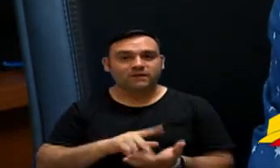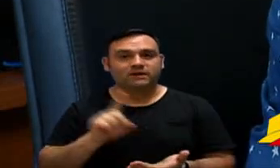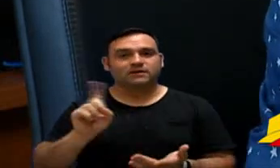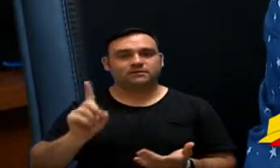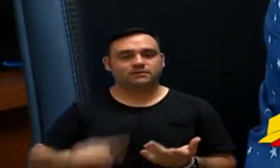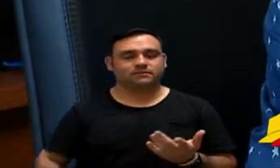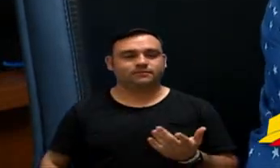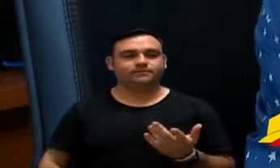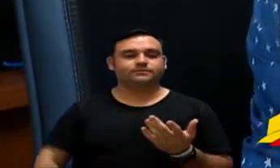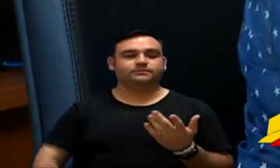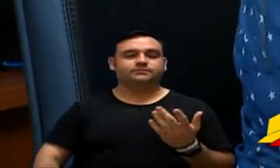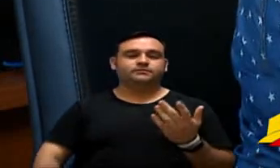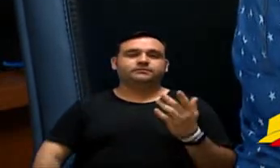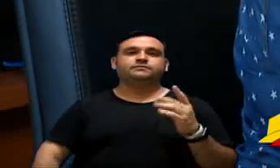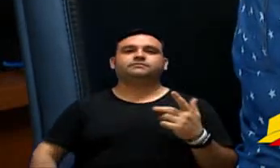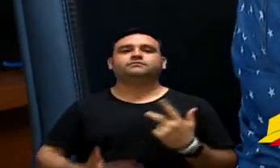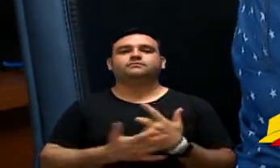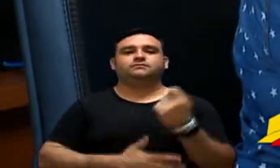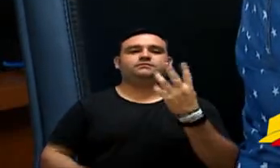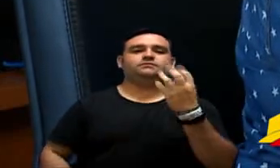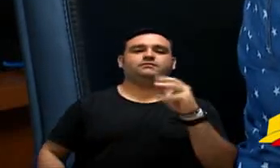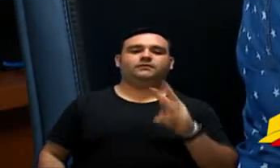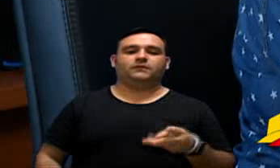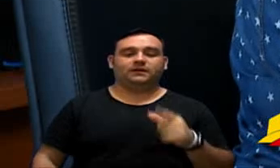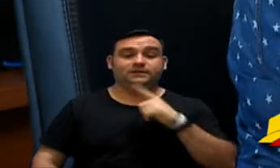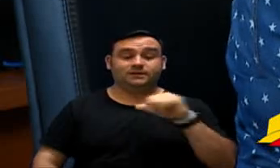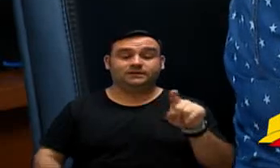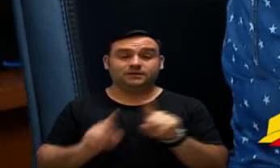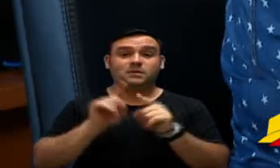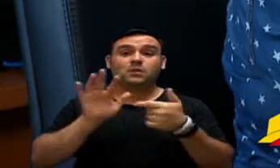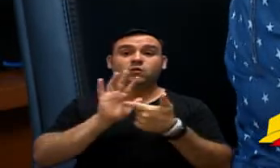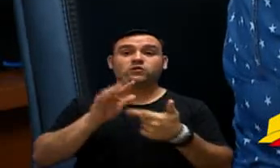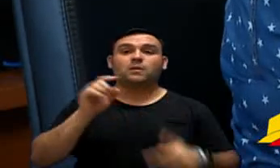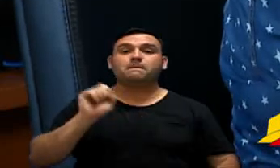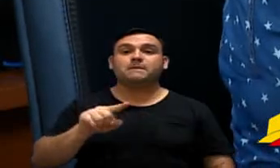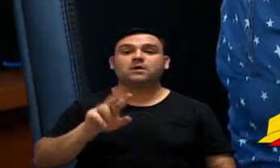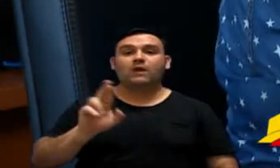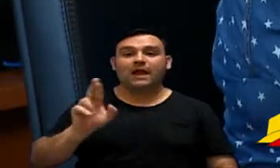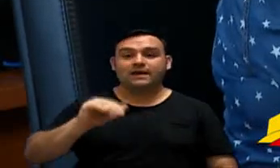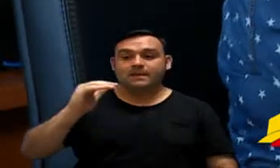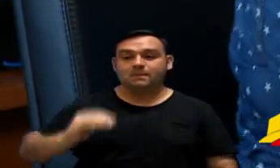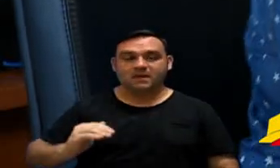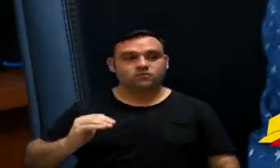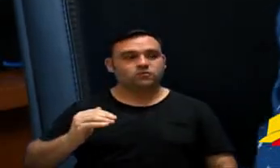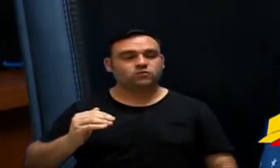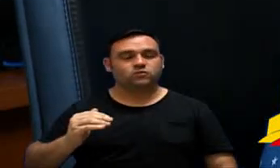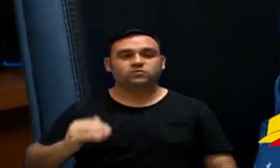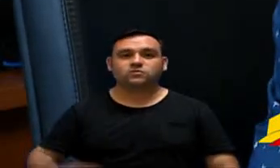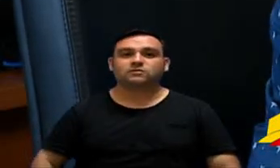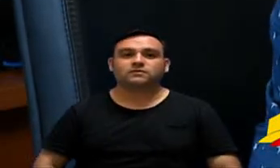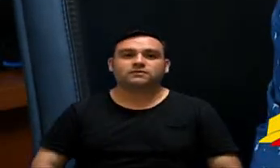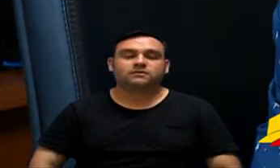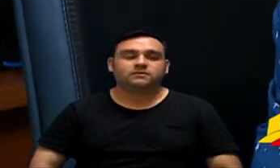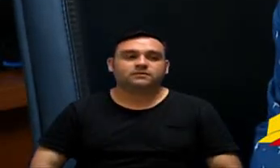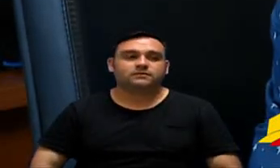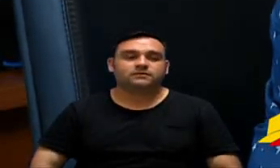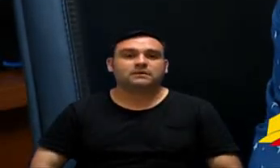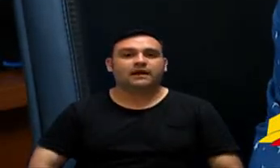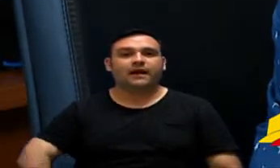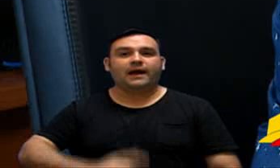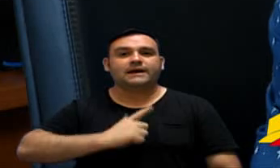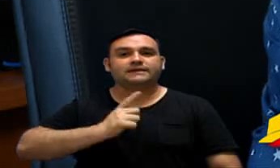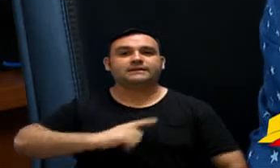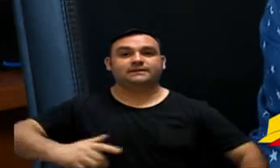verdadeiras. Nesta da compra de 40 milhões, tem uma que apresentou R$ 1.000 a menos que a outra. E aí houve